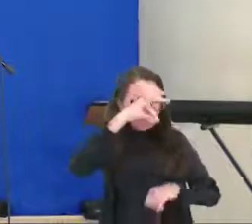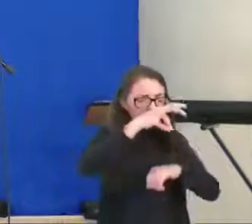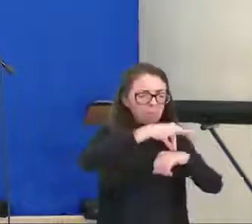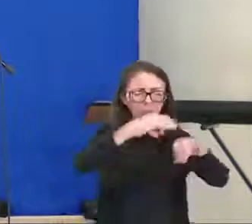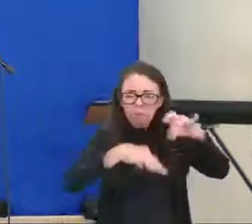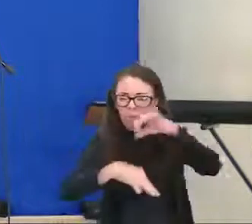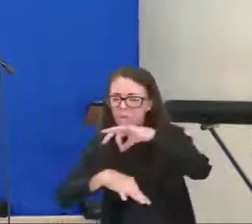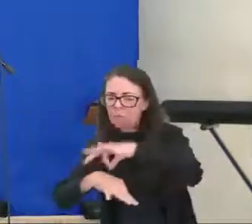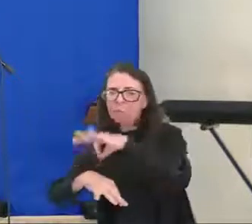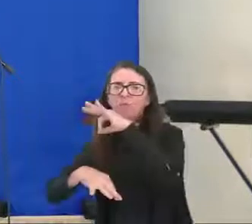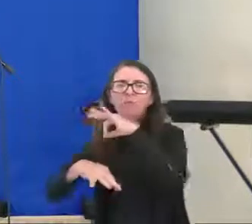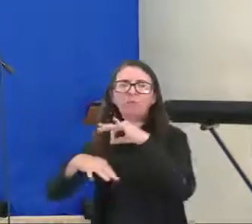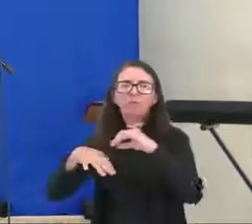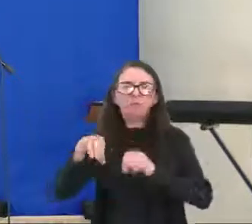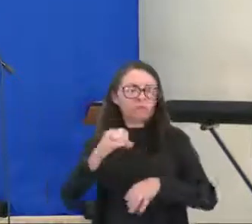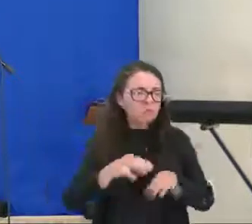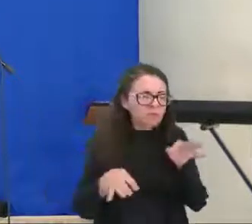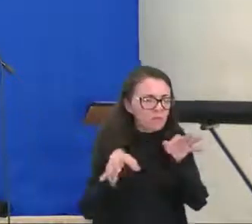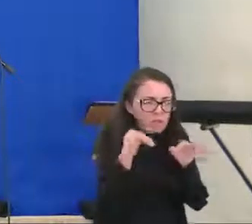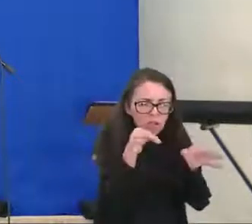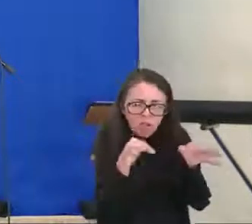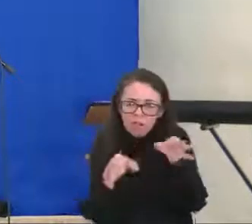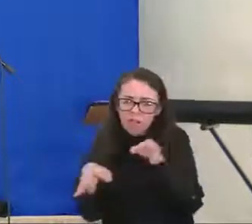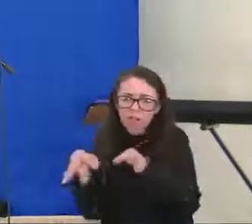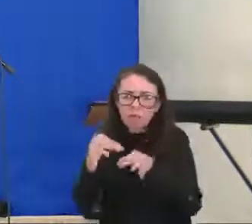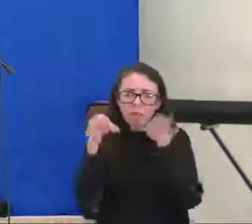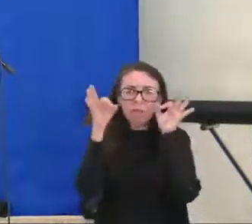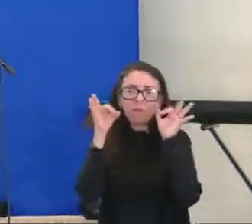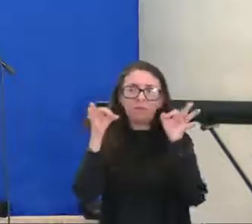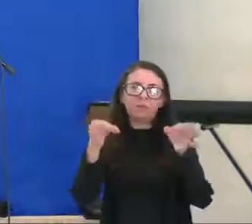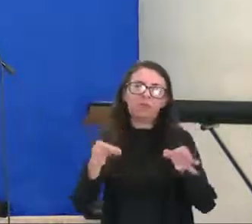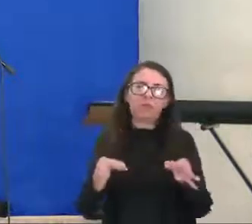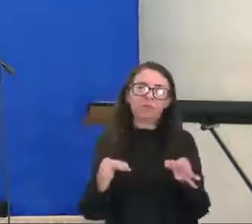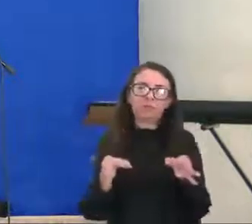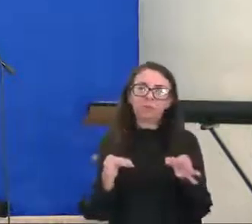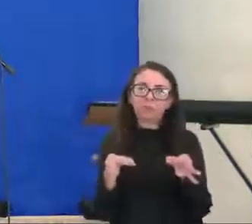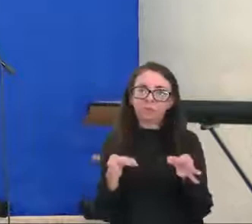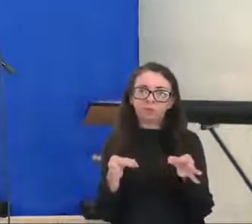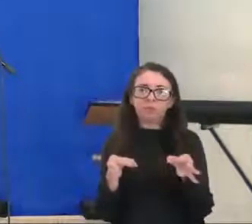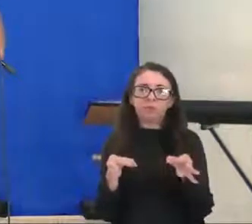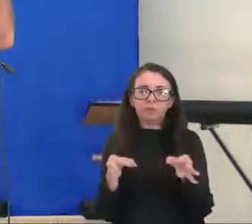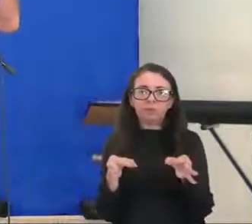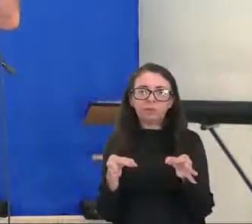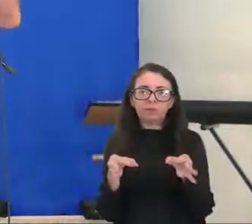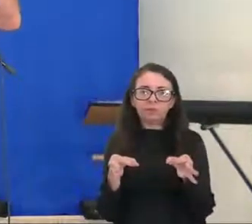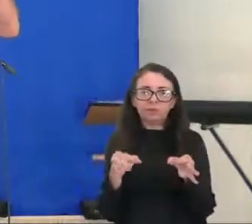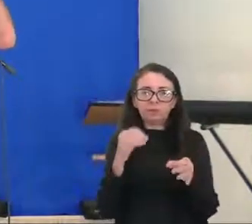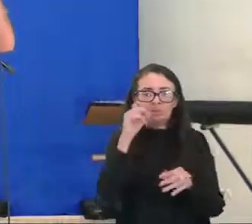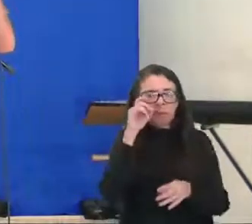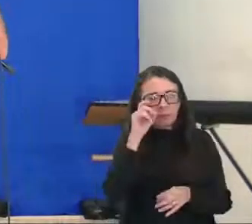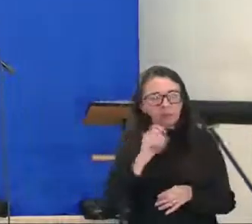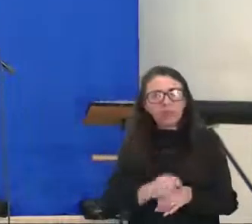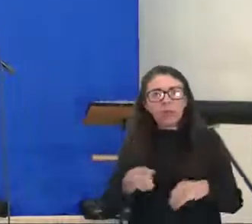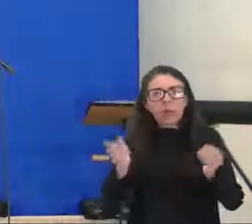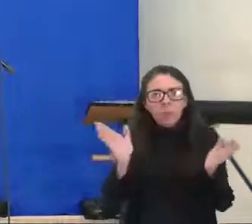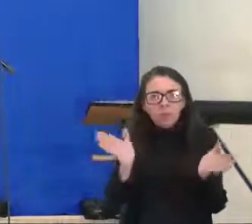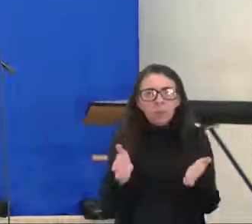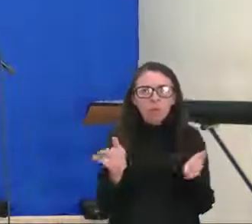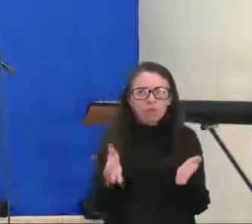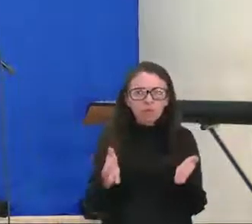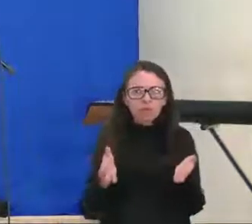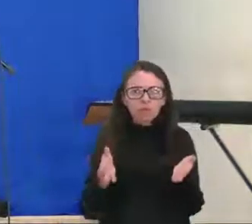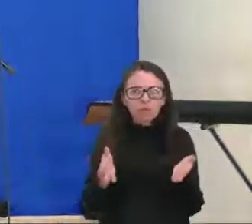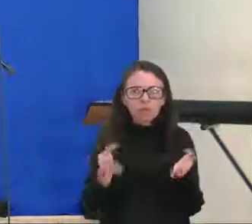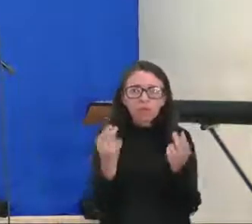e das coisas de Deus. Percebe que é algo que Deus nos deu E nós não temos que vangloriarmos